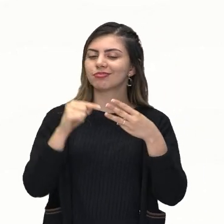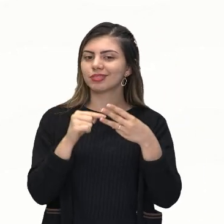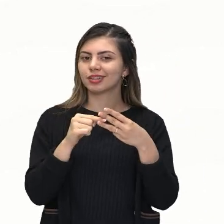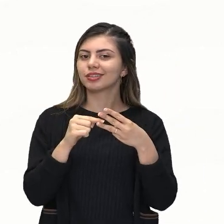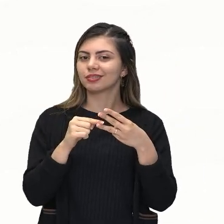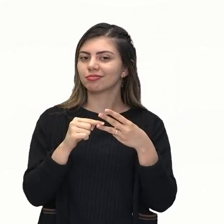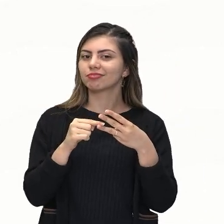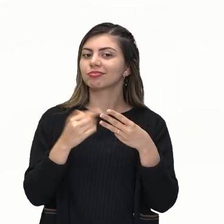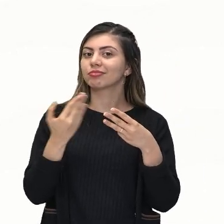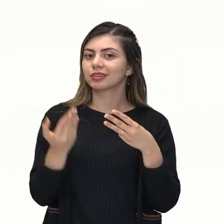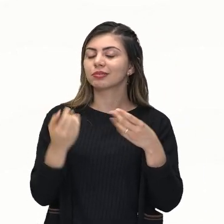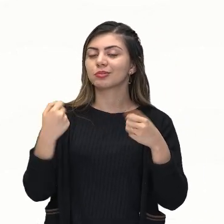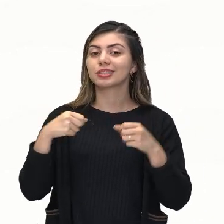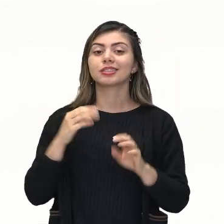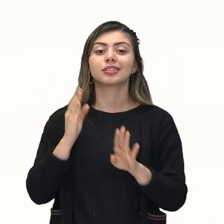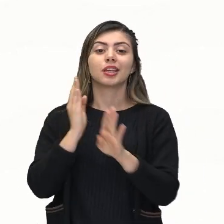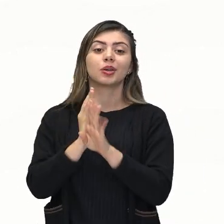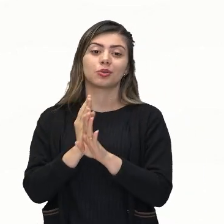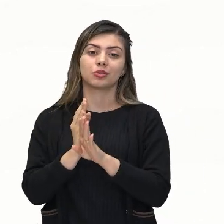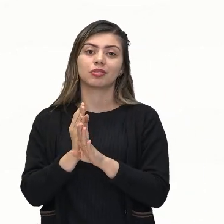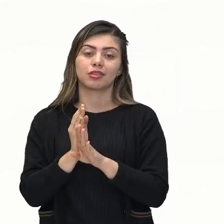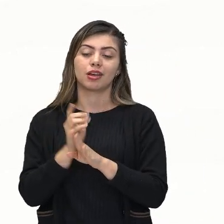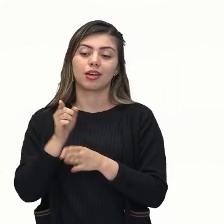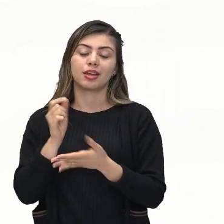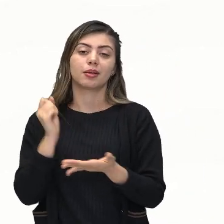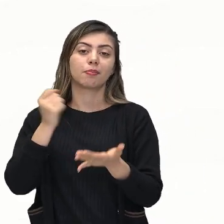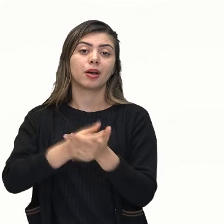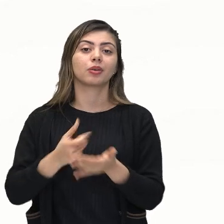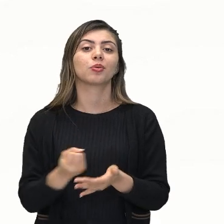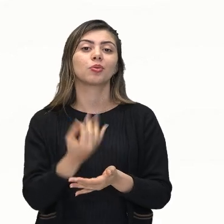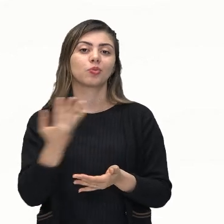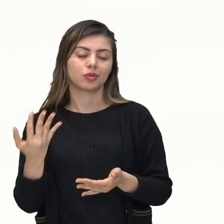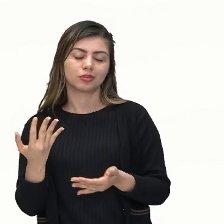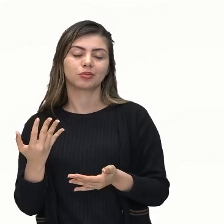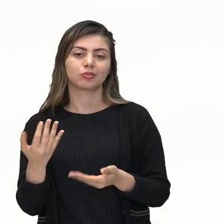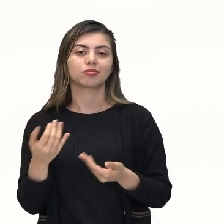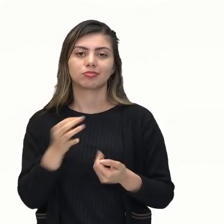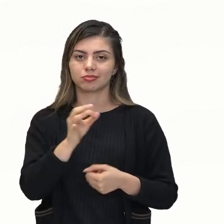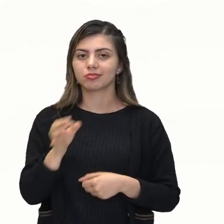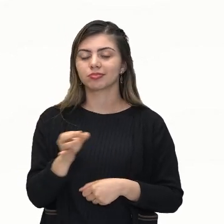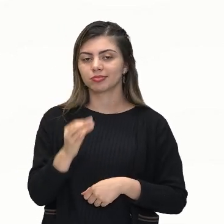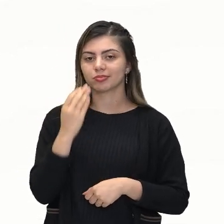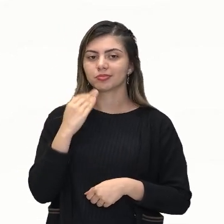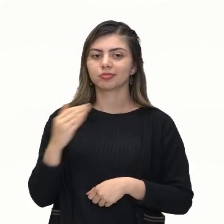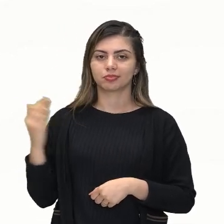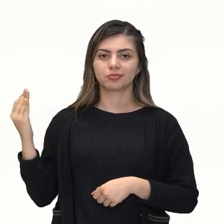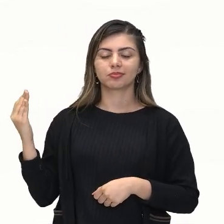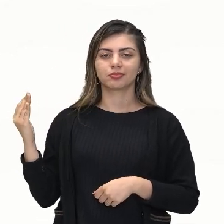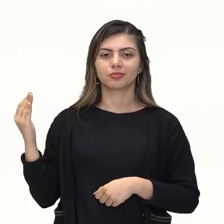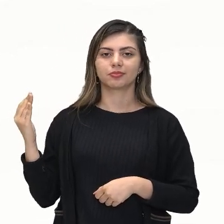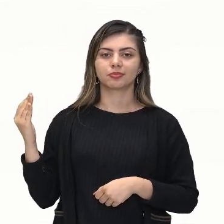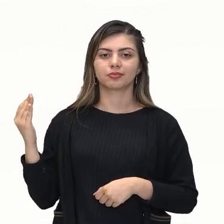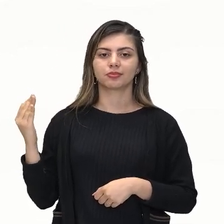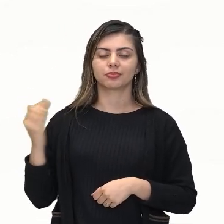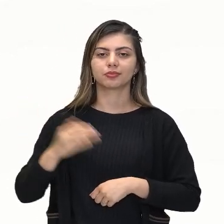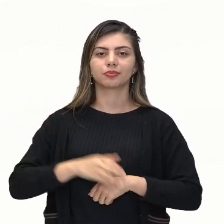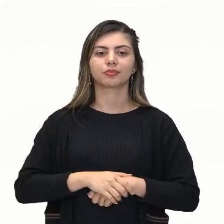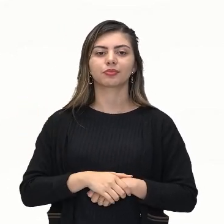A gente quer encontrar exatamente a quarta, que é exatamente o valor que Pedro vai pagar